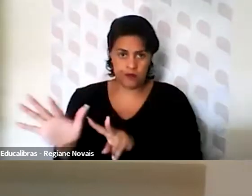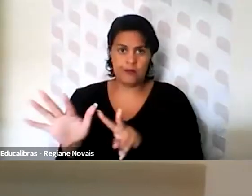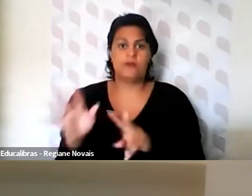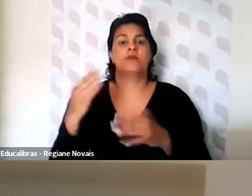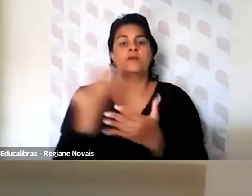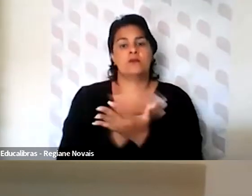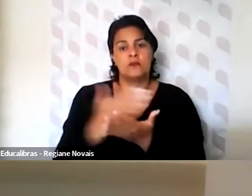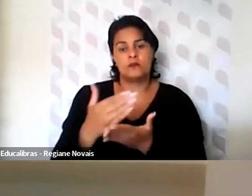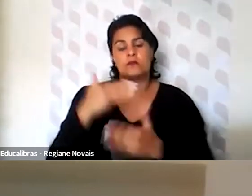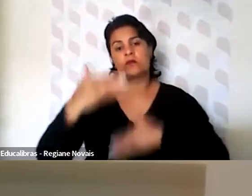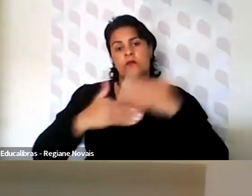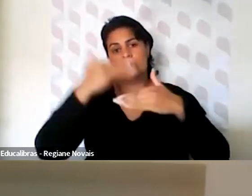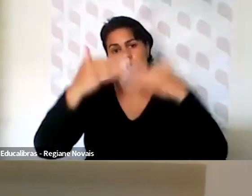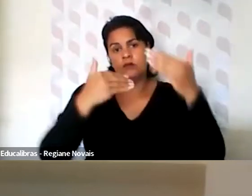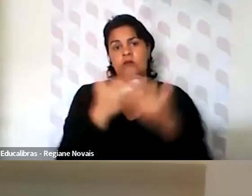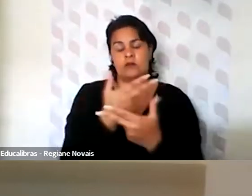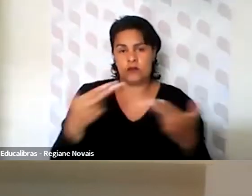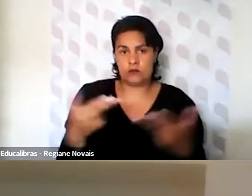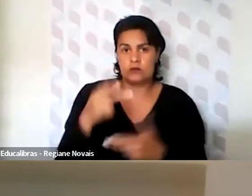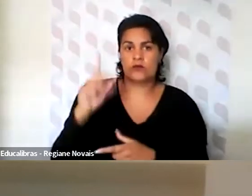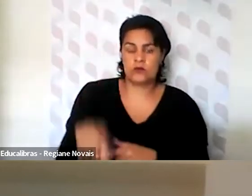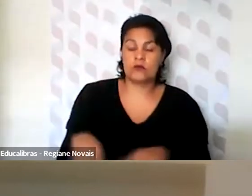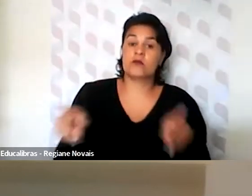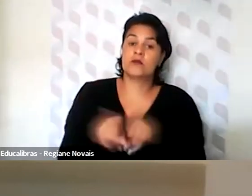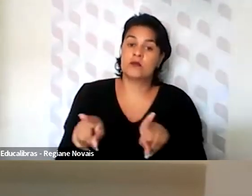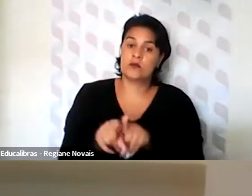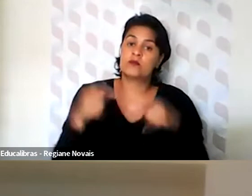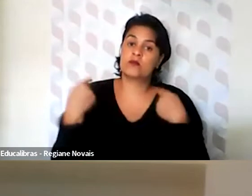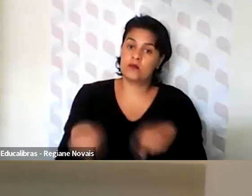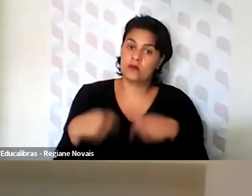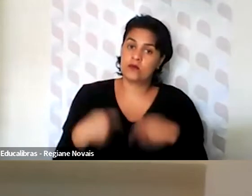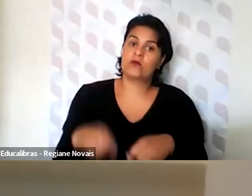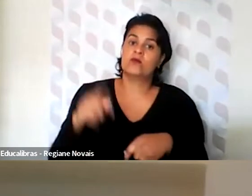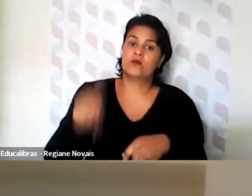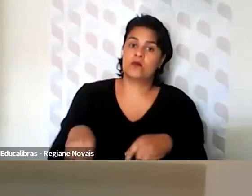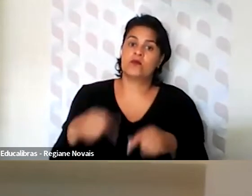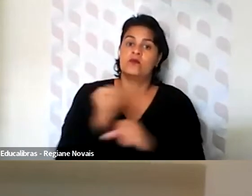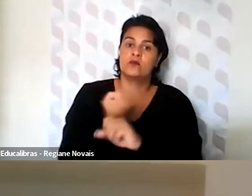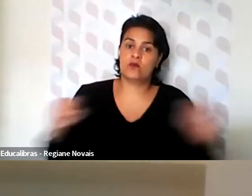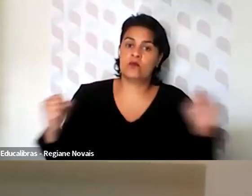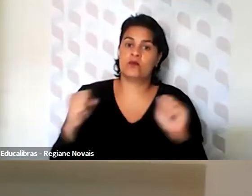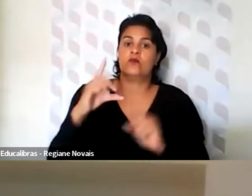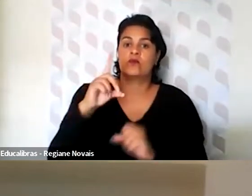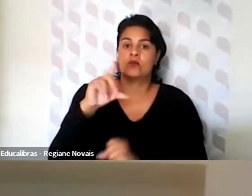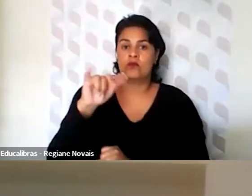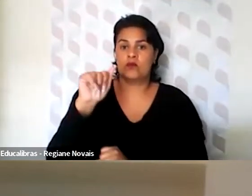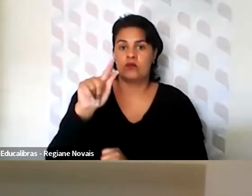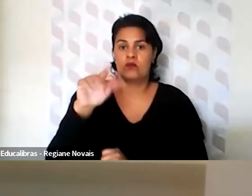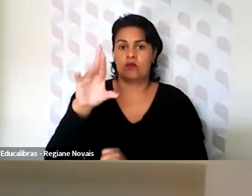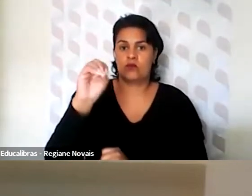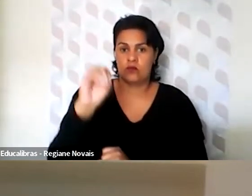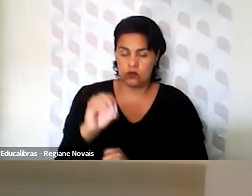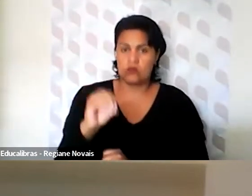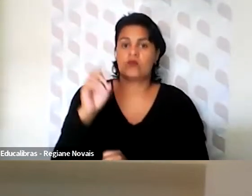quadro para o tratamento da biodiversidade e ainda precisa ter um grande diálogo, sobretudo com populações tradicionais e entre